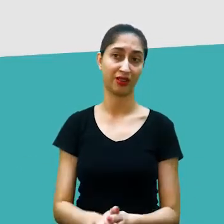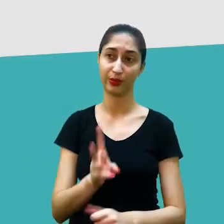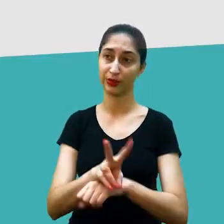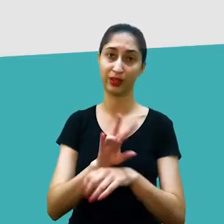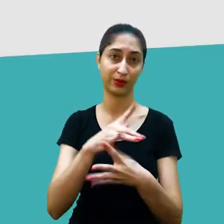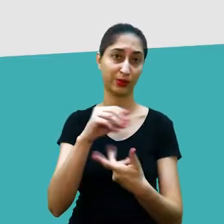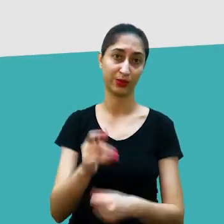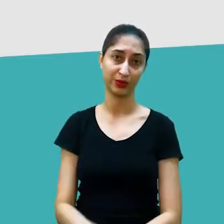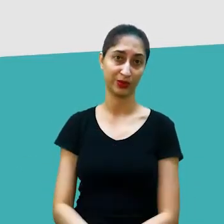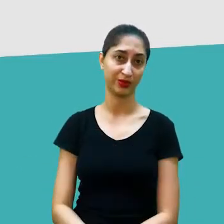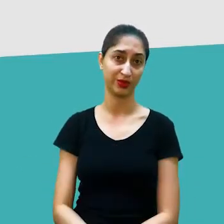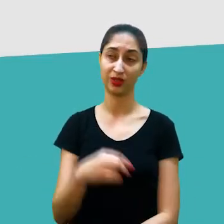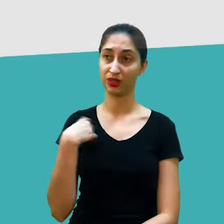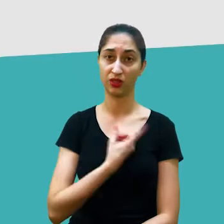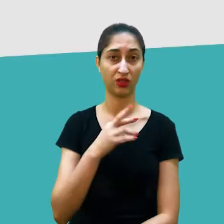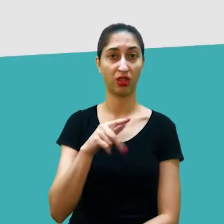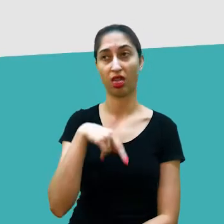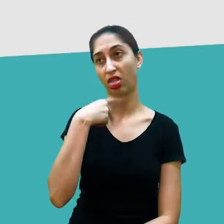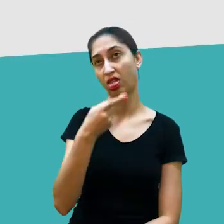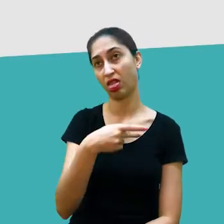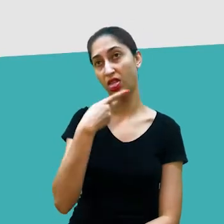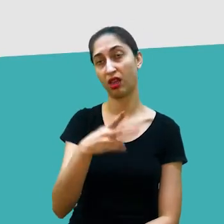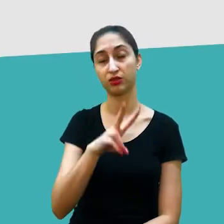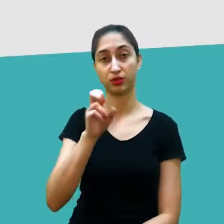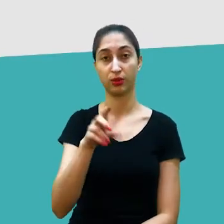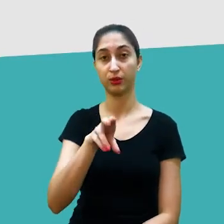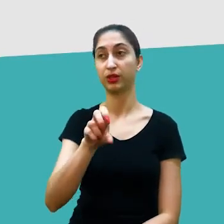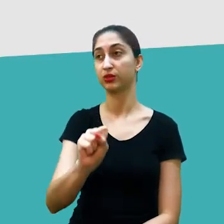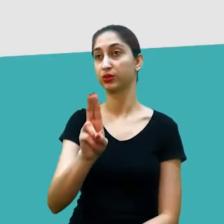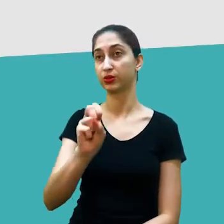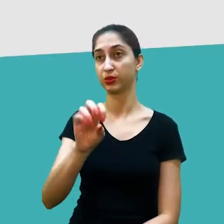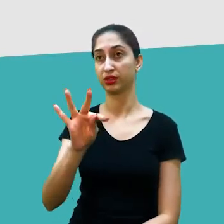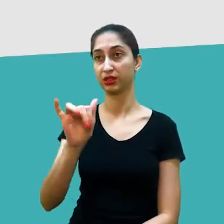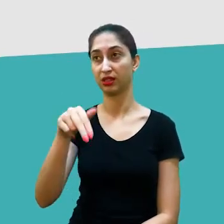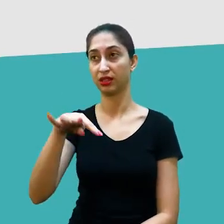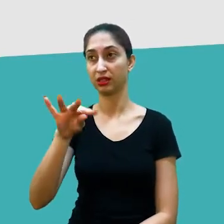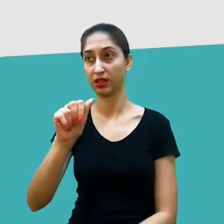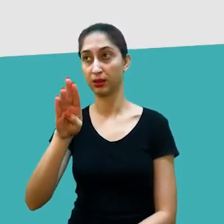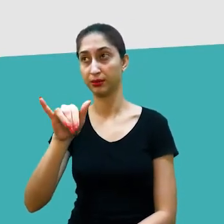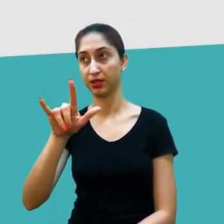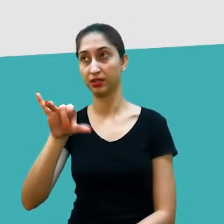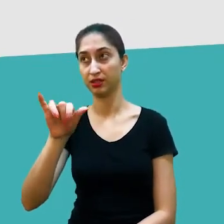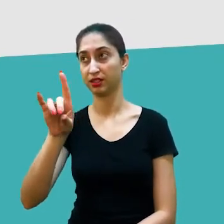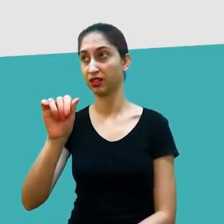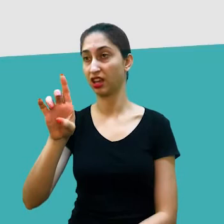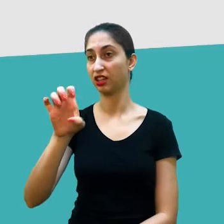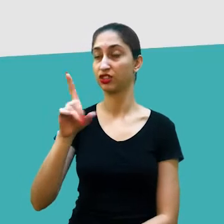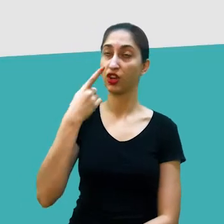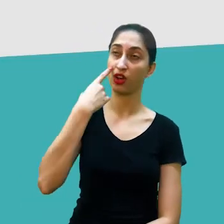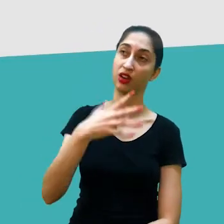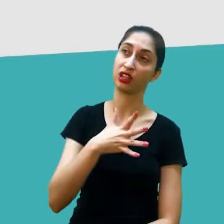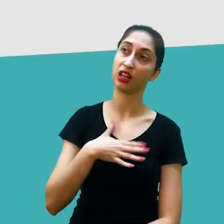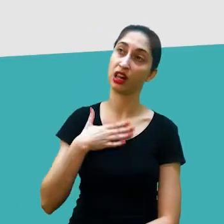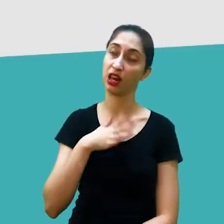uma pataquada, nós não estamos aqui falando de sustentabilidade num sentido de, ai, que simpáticos, que agradável,